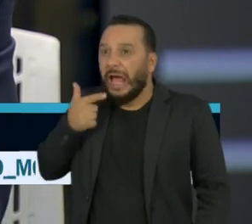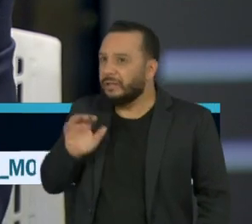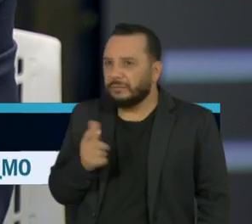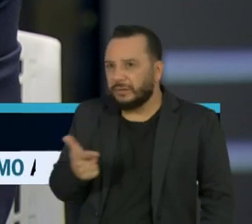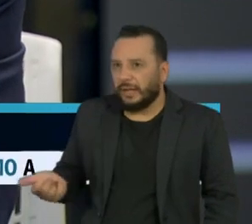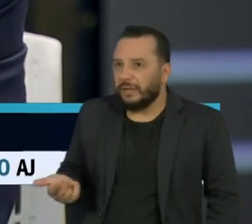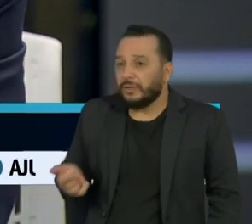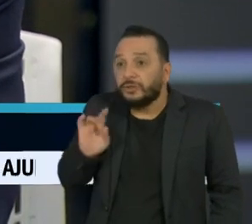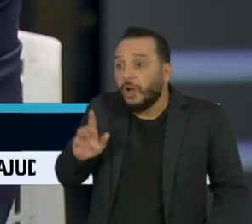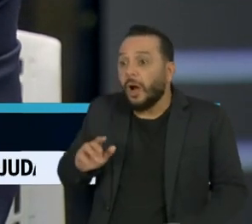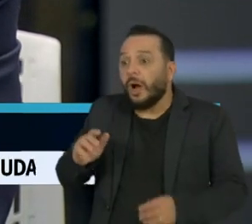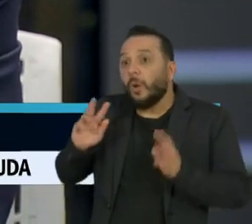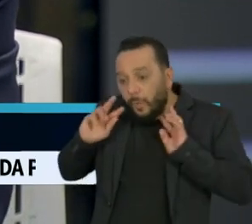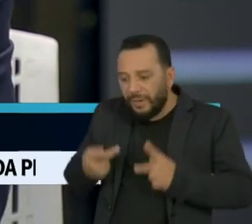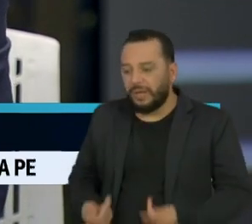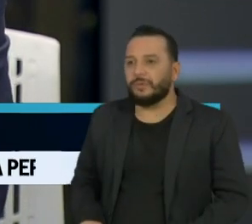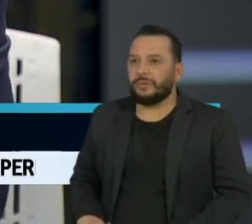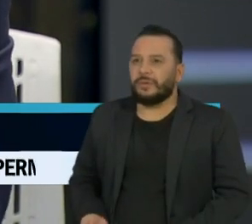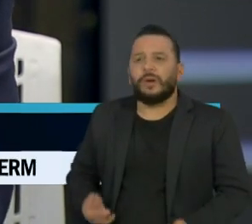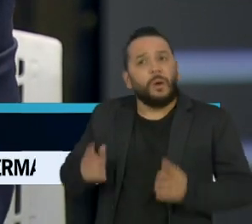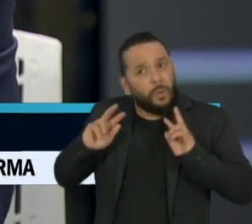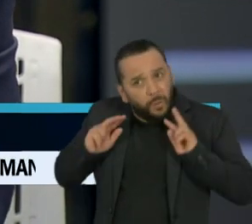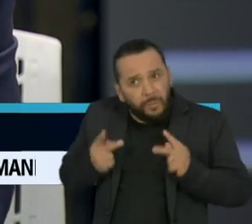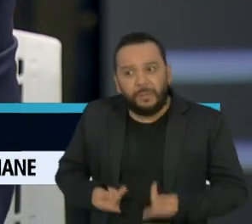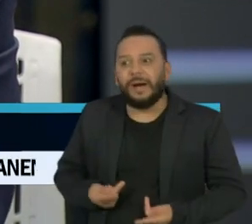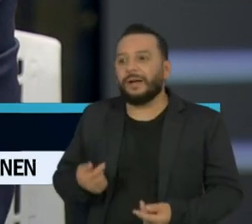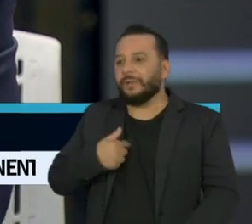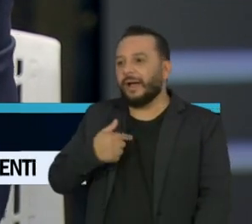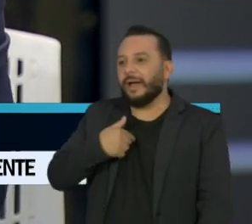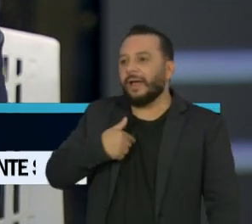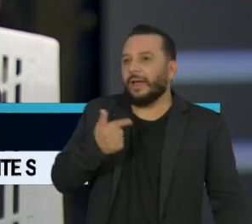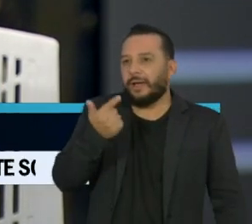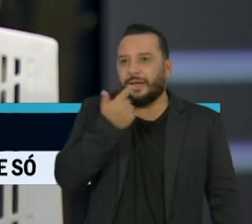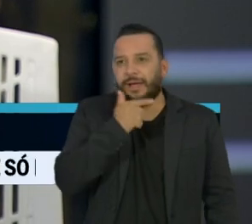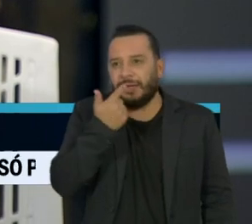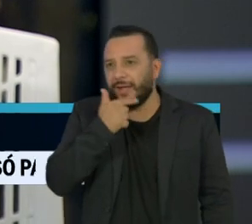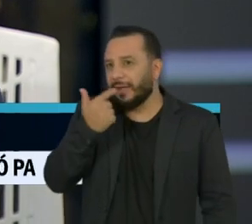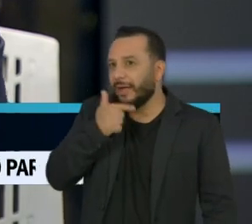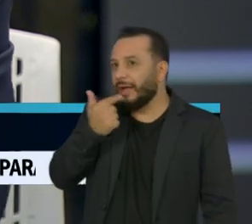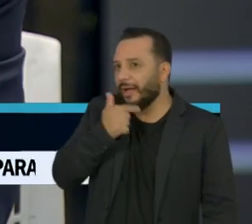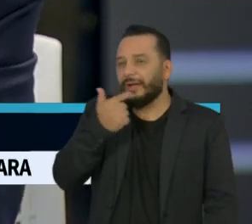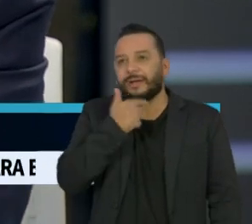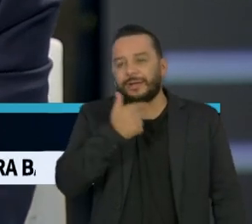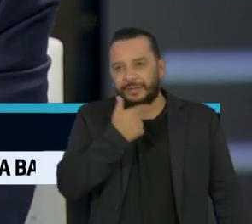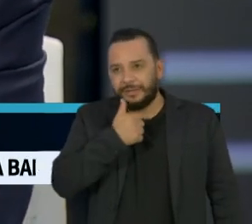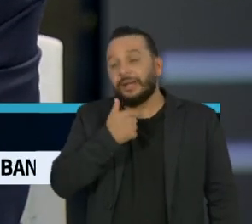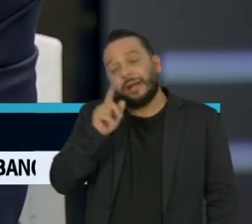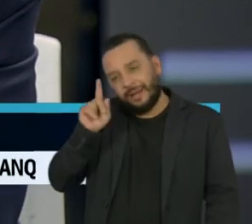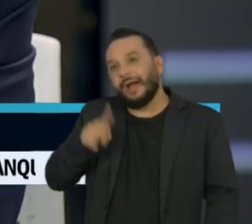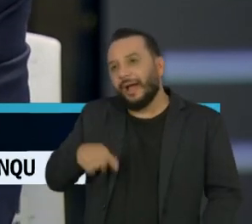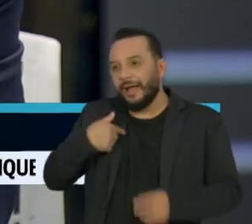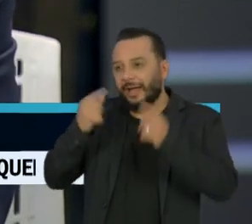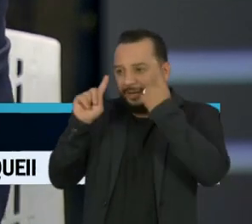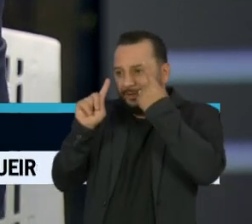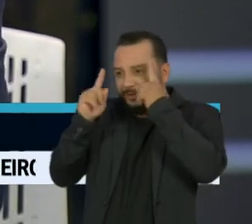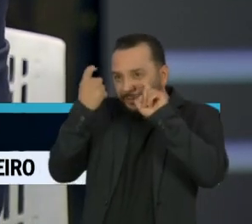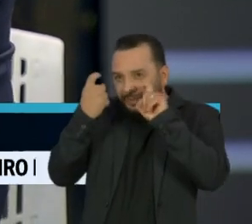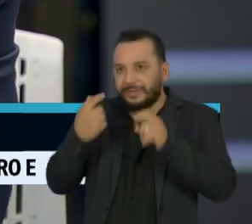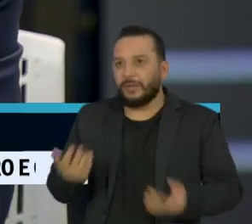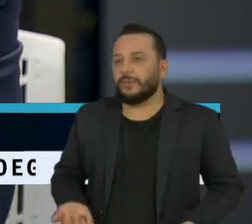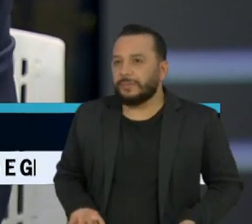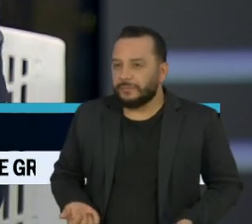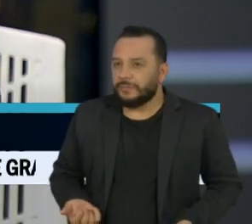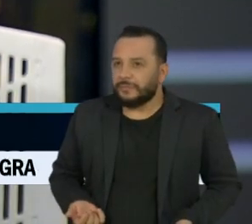mesmo que seja um juízo crítico é provocado pela charge é uma diversão é uma momento né